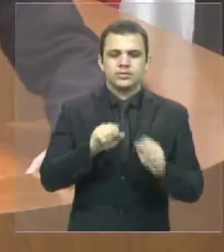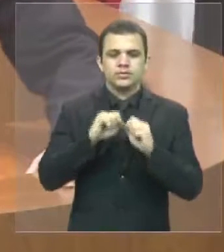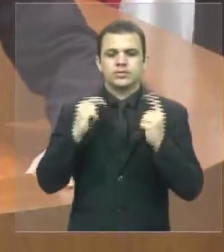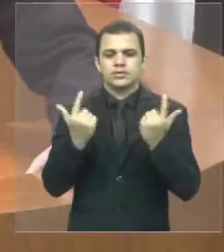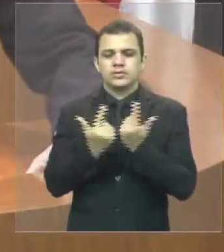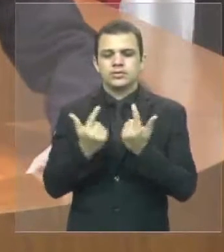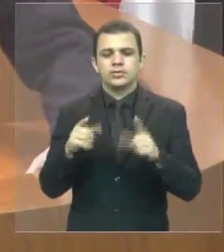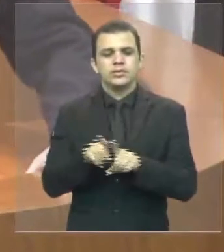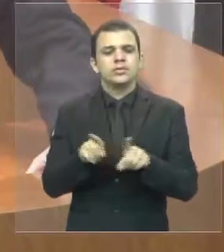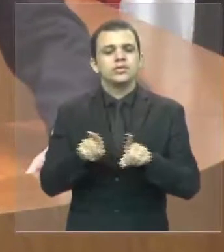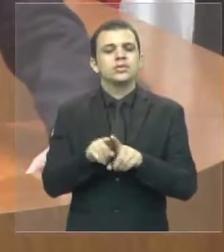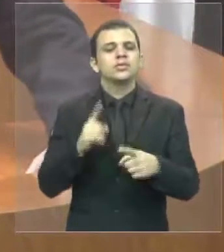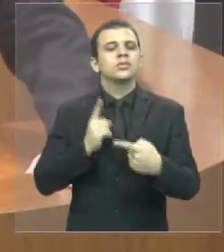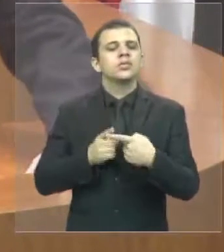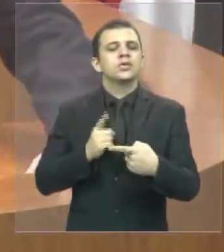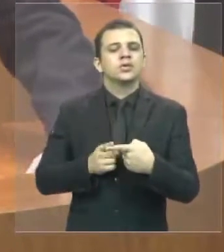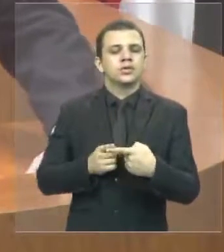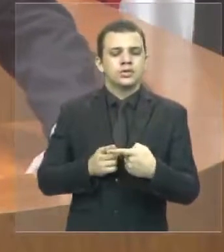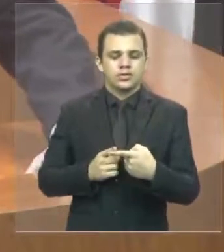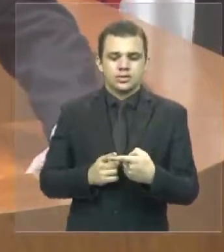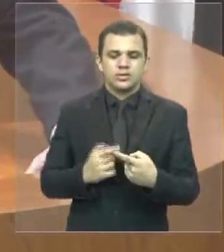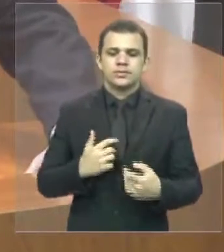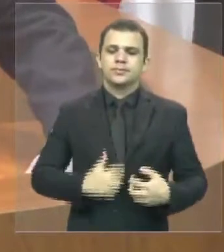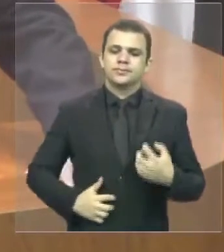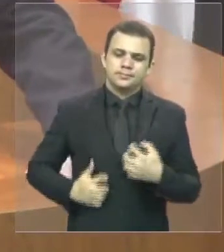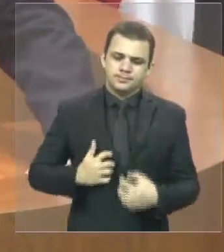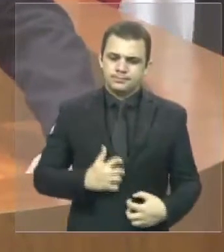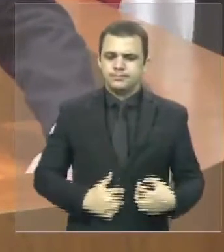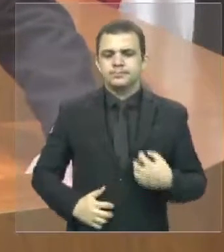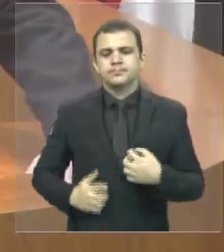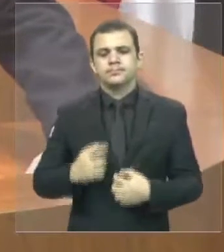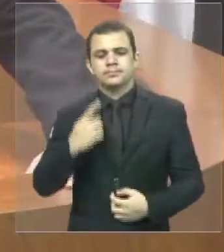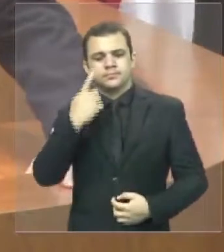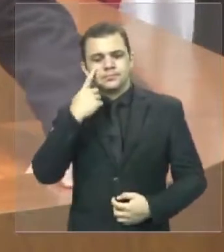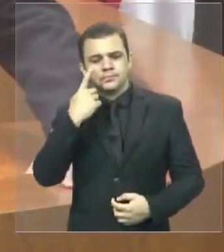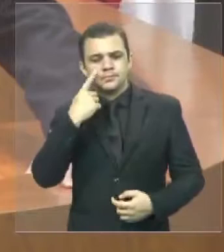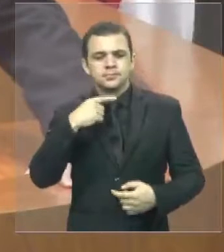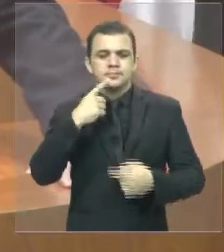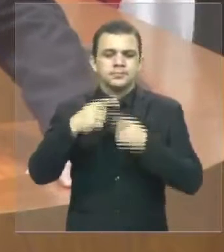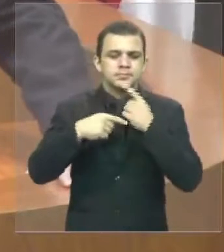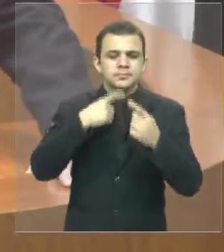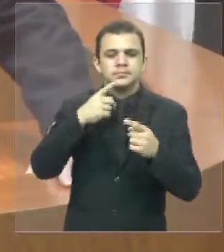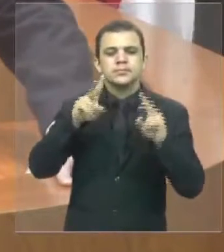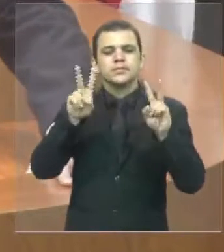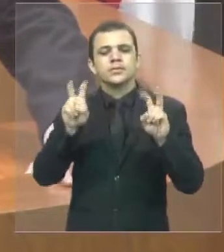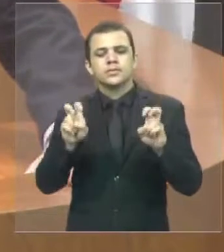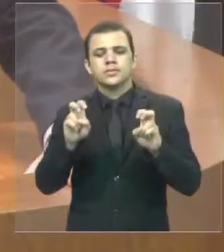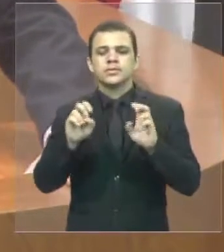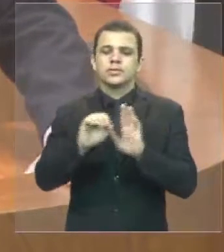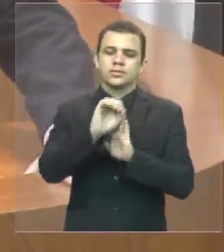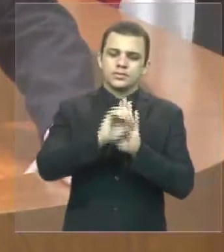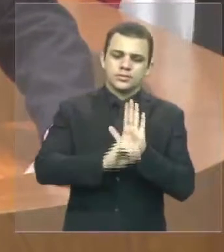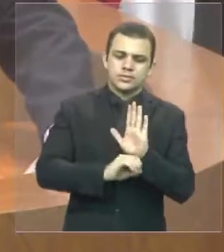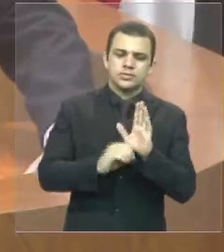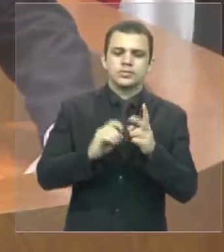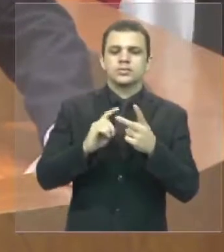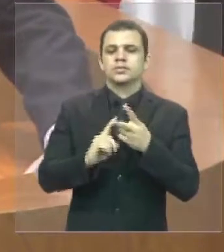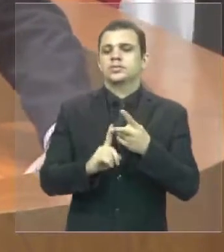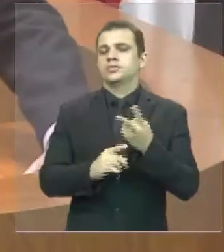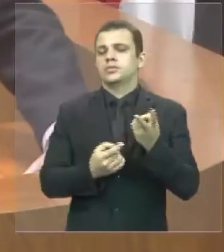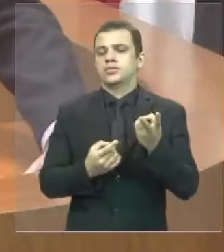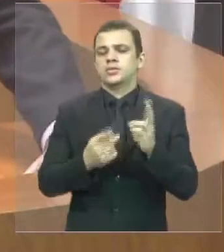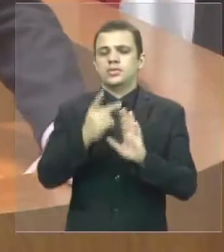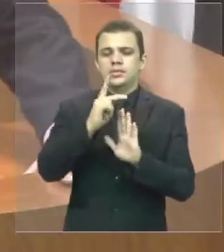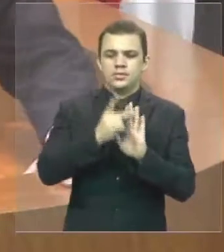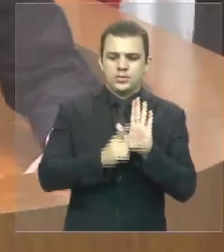que essas angústias, dúvidas sobre orçamento, projetos e